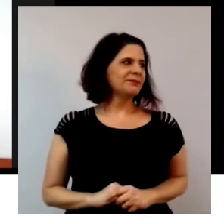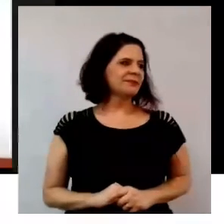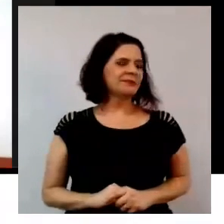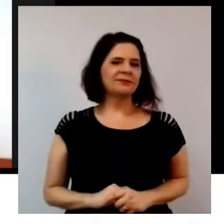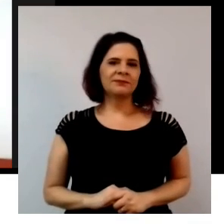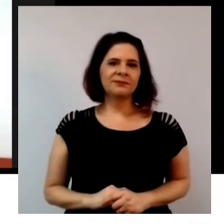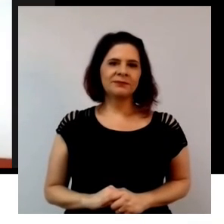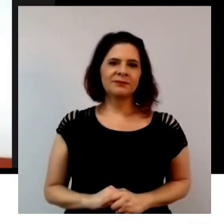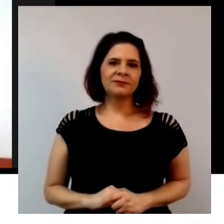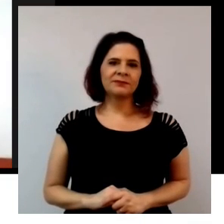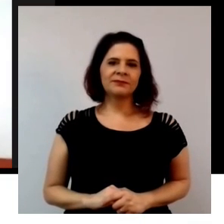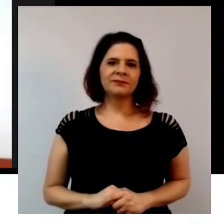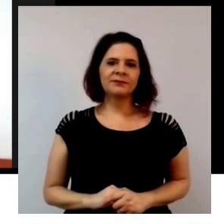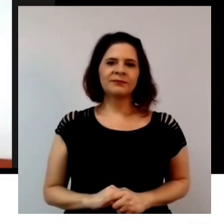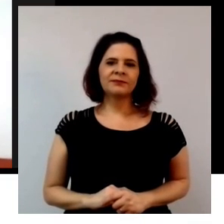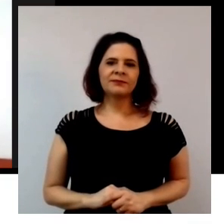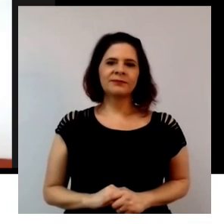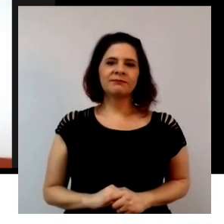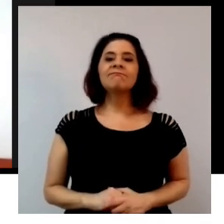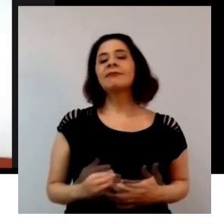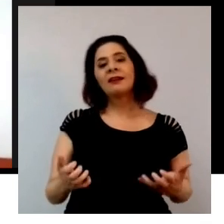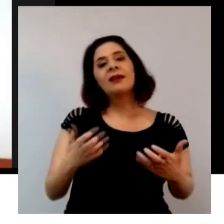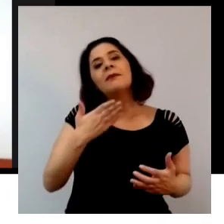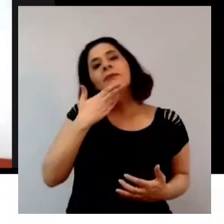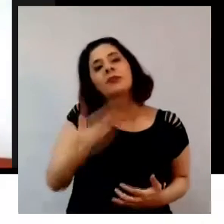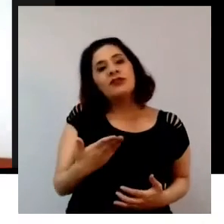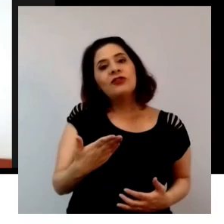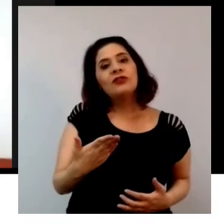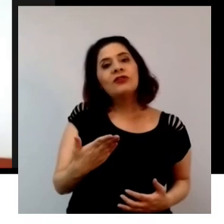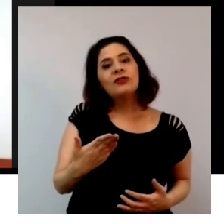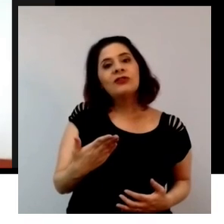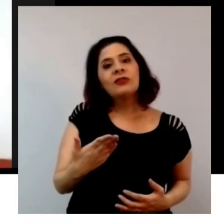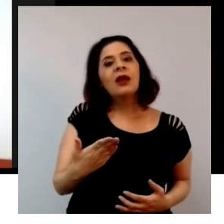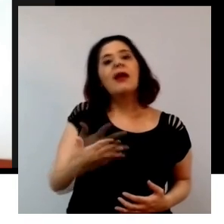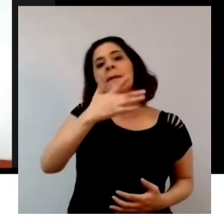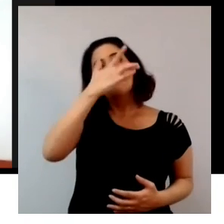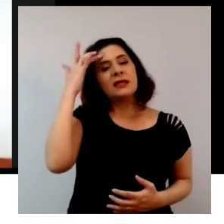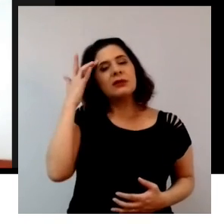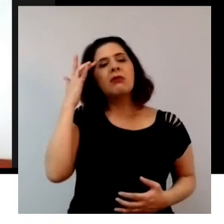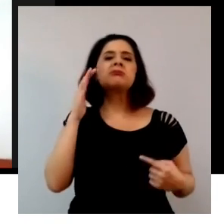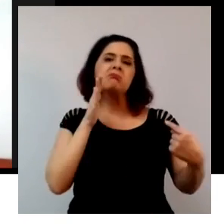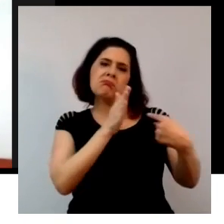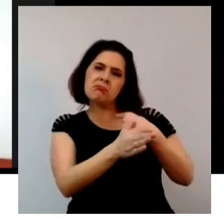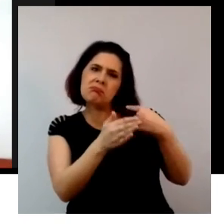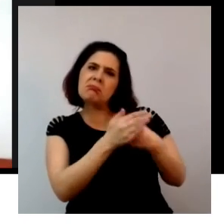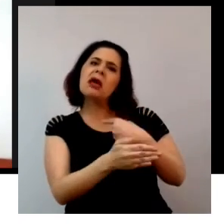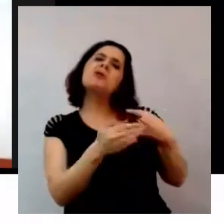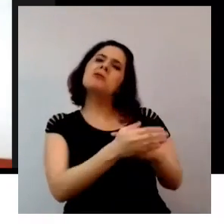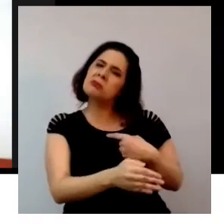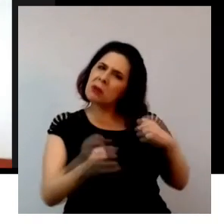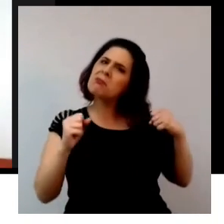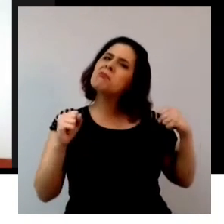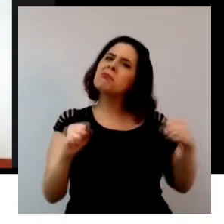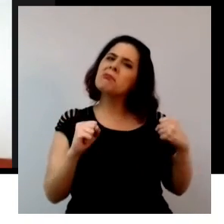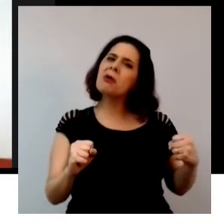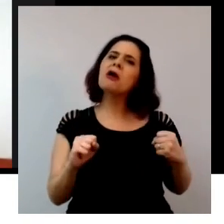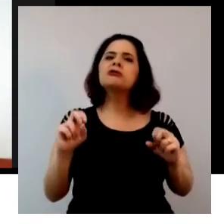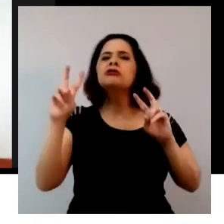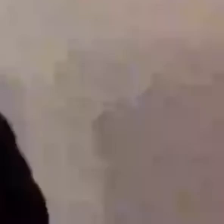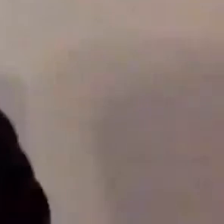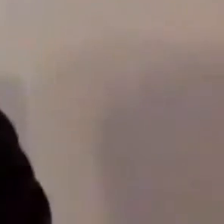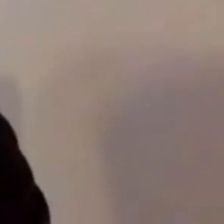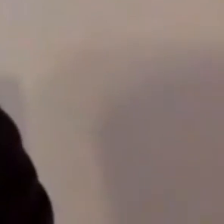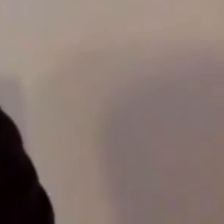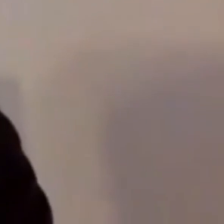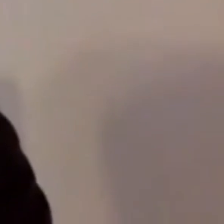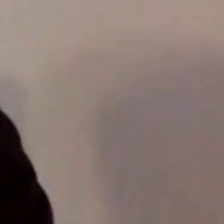pedir para que as pessoas me mandem perguntas também sobre o que vocês gostariam de ter feito. A gente vai encontrar